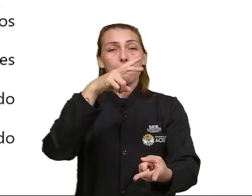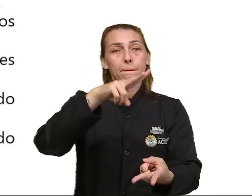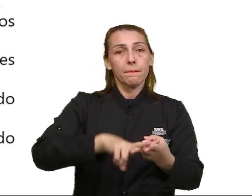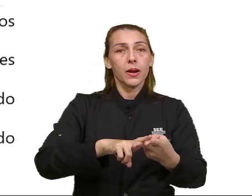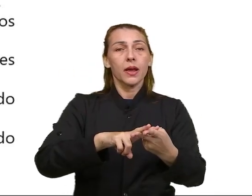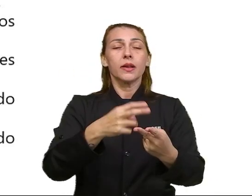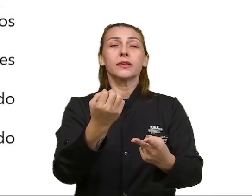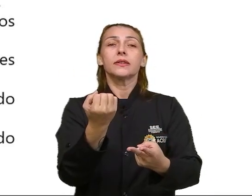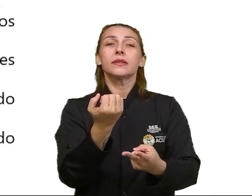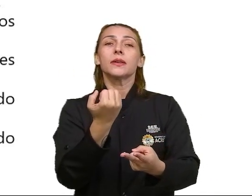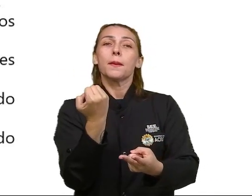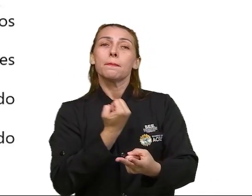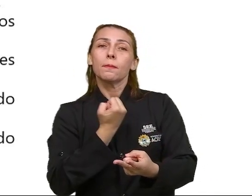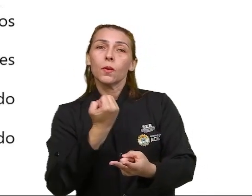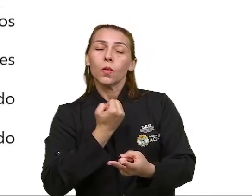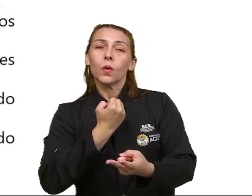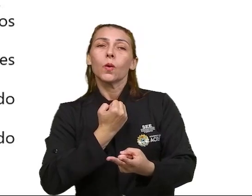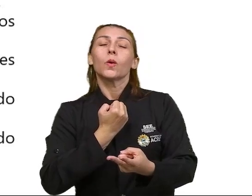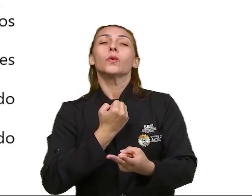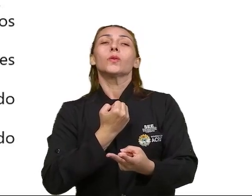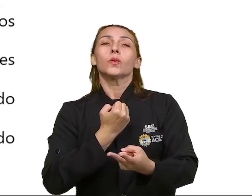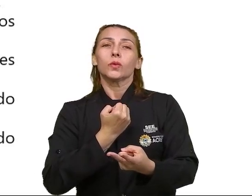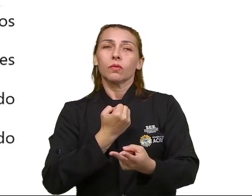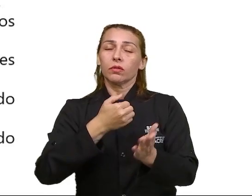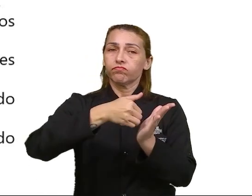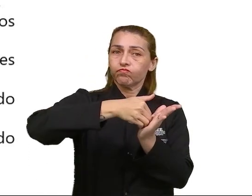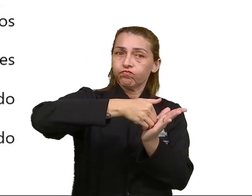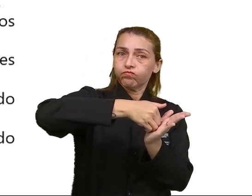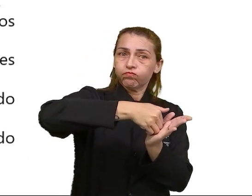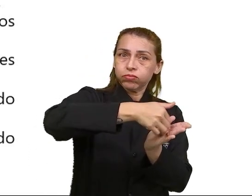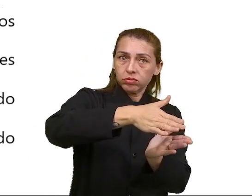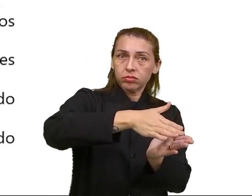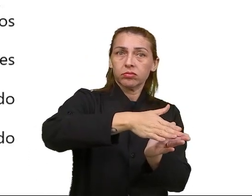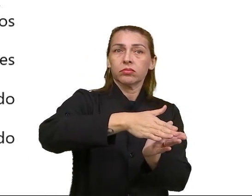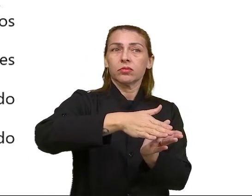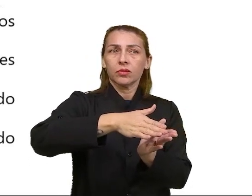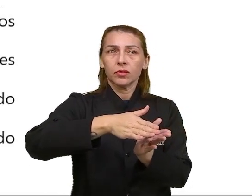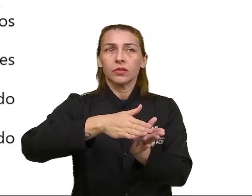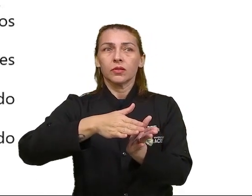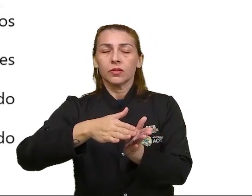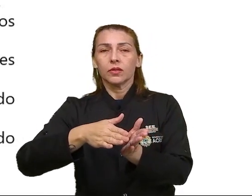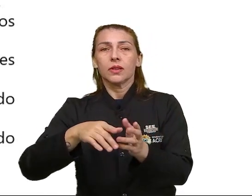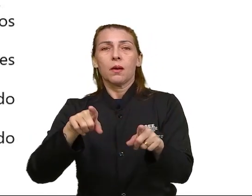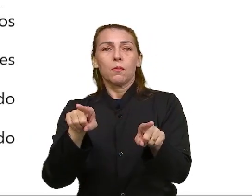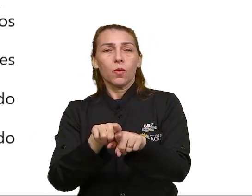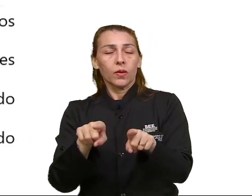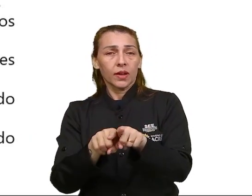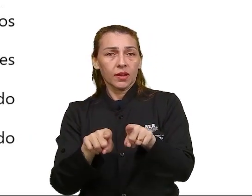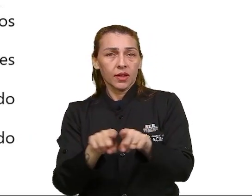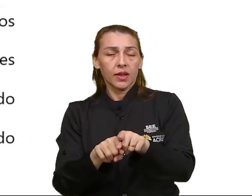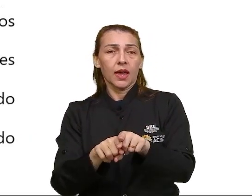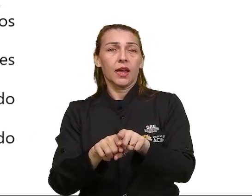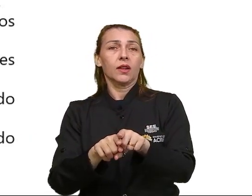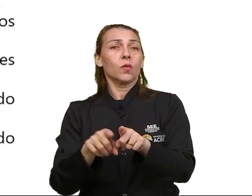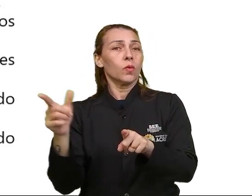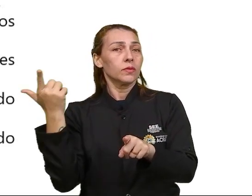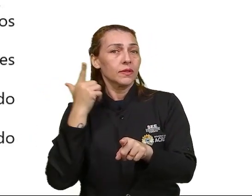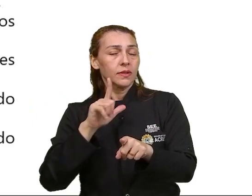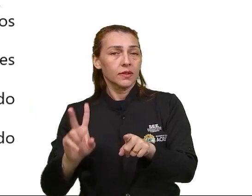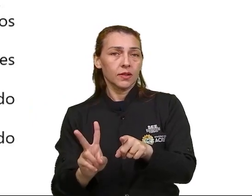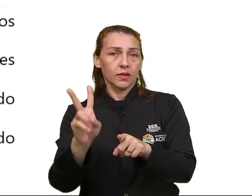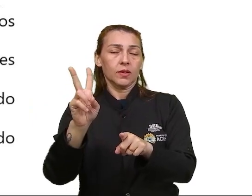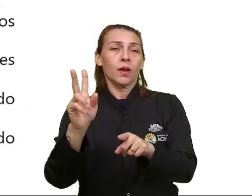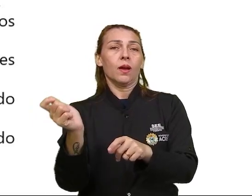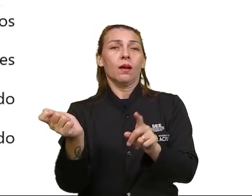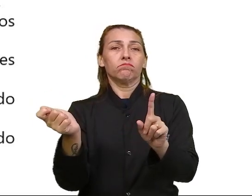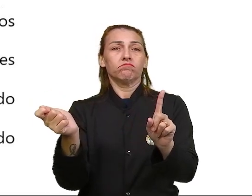assassinados. A marujada rebelde foi inteiramente expulsa da esquadra. No sentido histórico, porém, eles foram vitoriosos. A